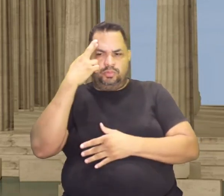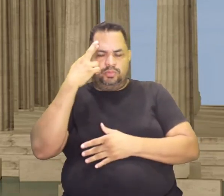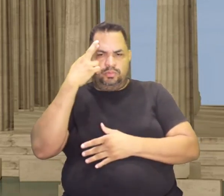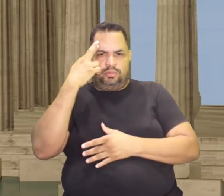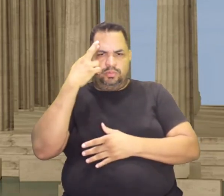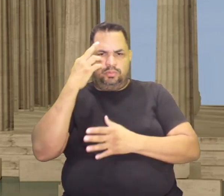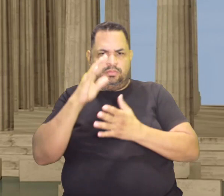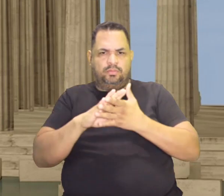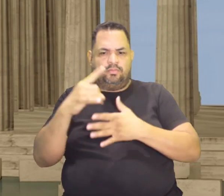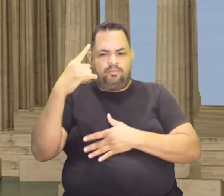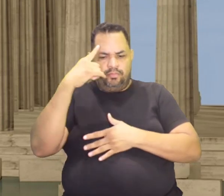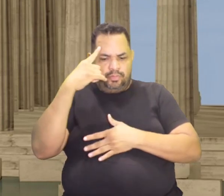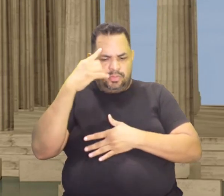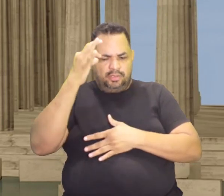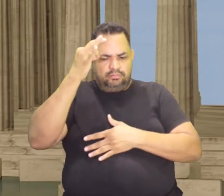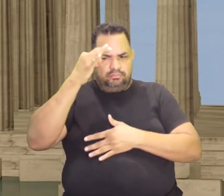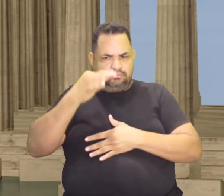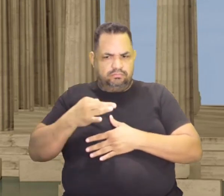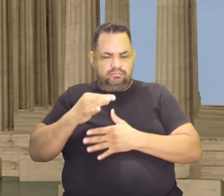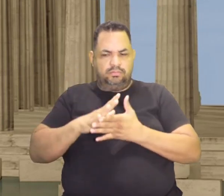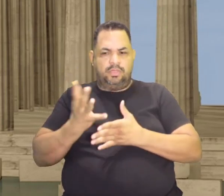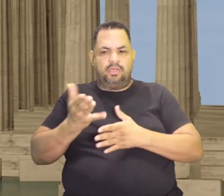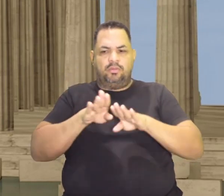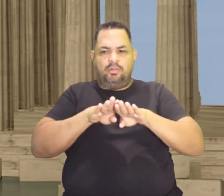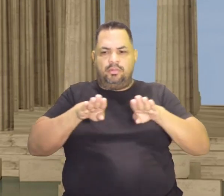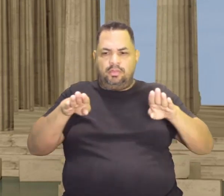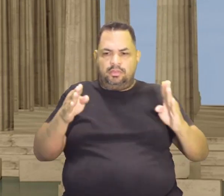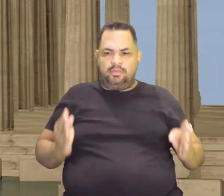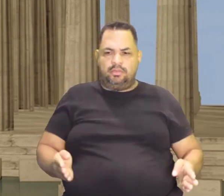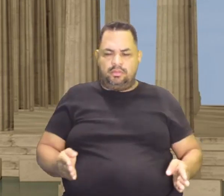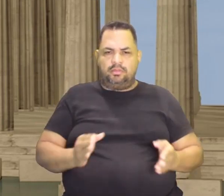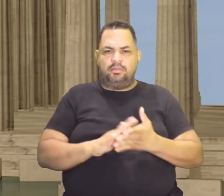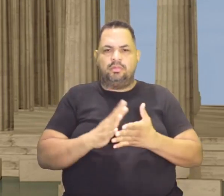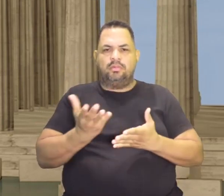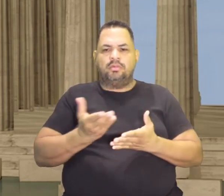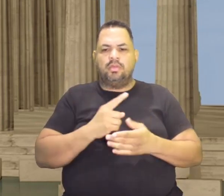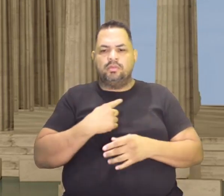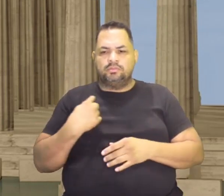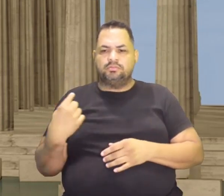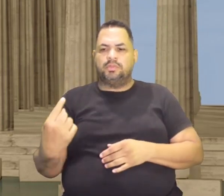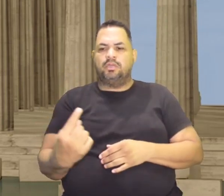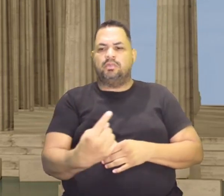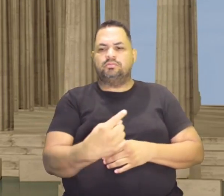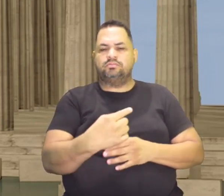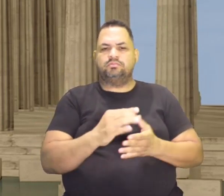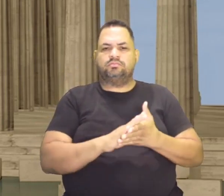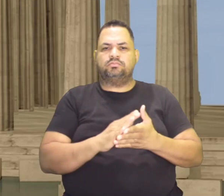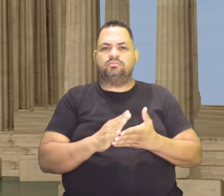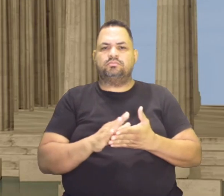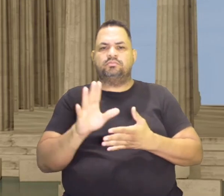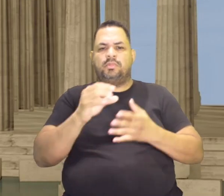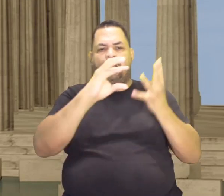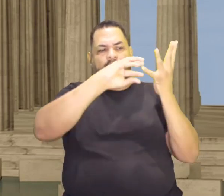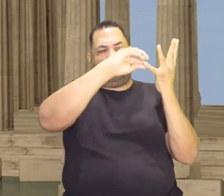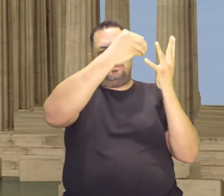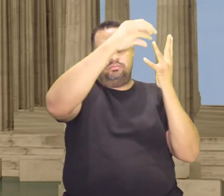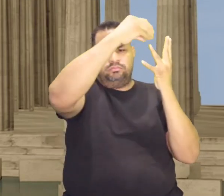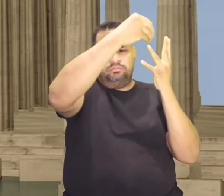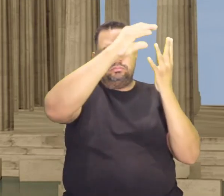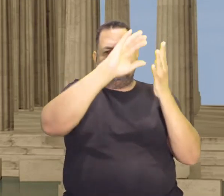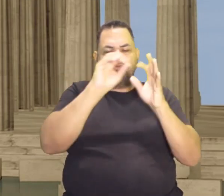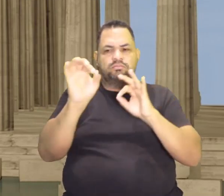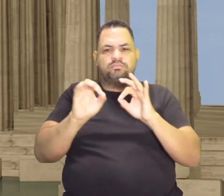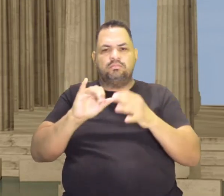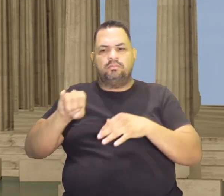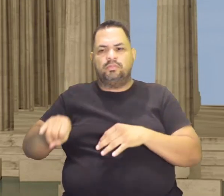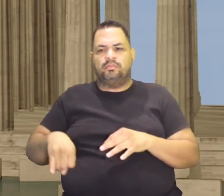racionalismo, pensamento racional, eu quero uma mesa, ou quero um cercado. Aí eu vou pegar os galhos daquela árvore,